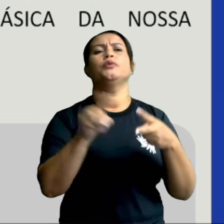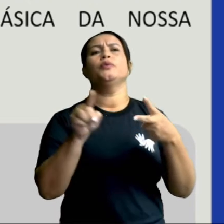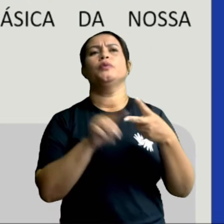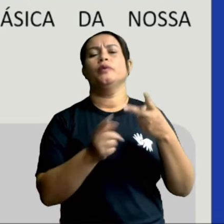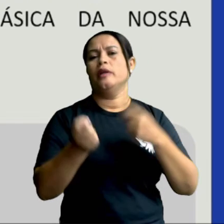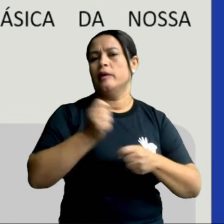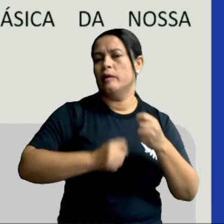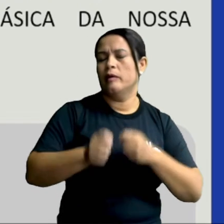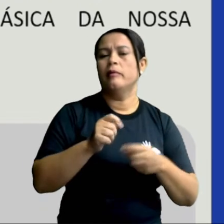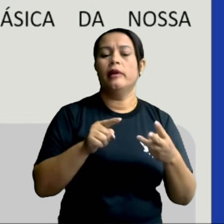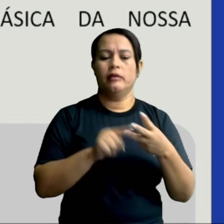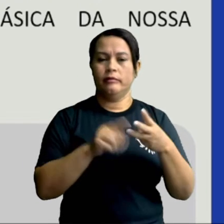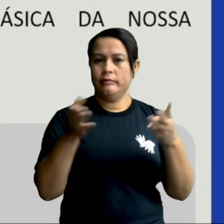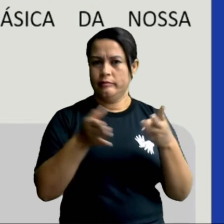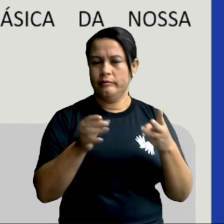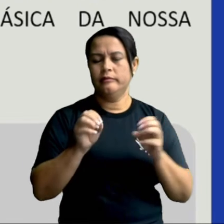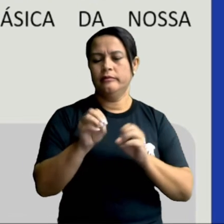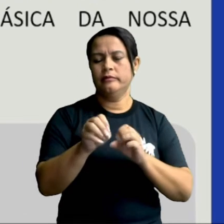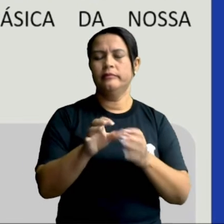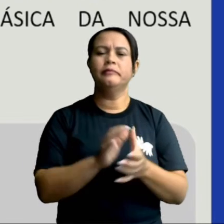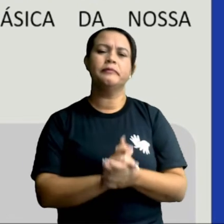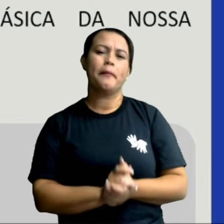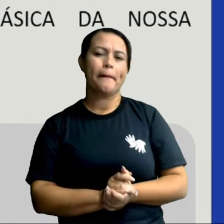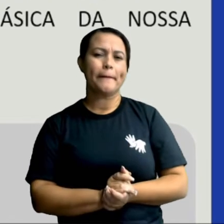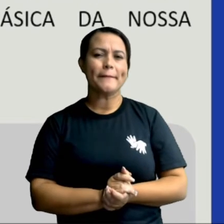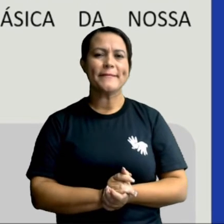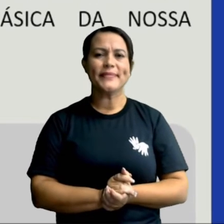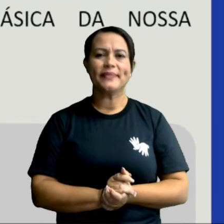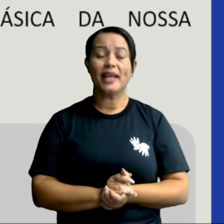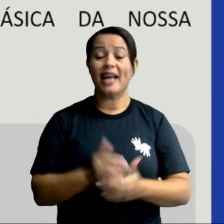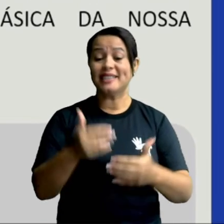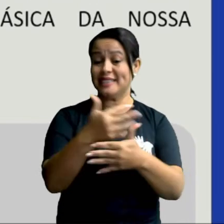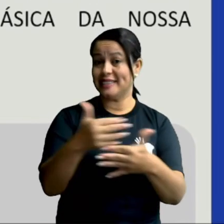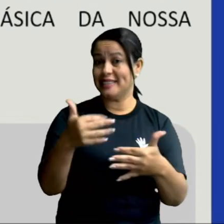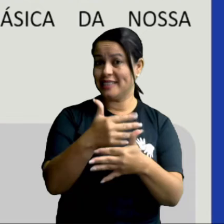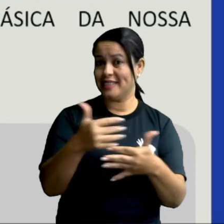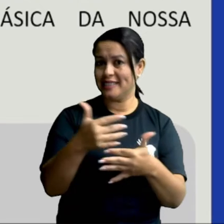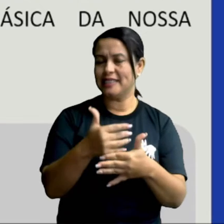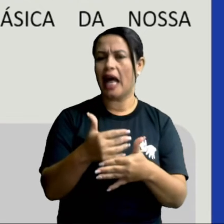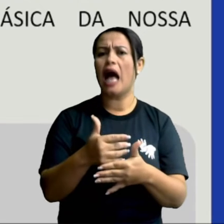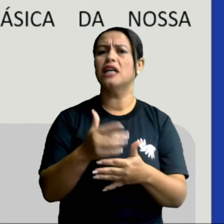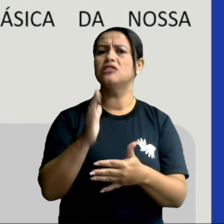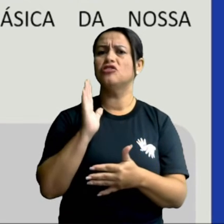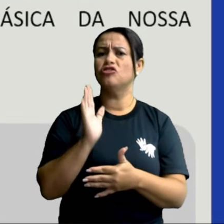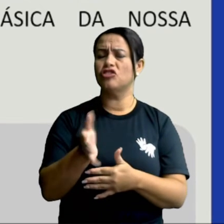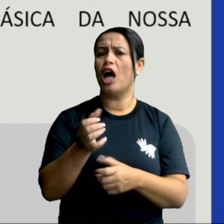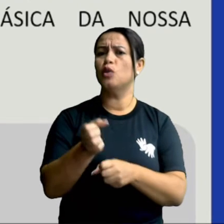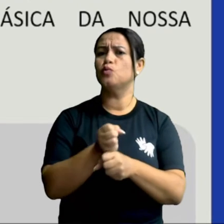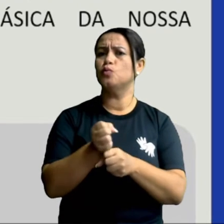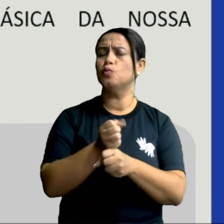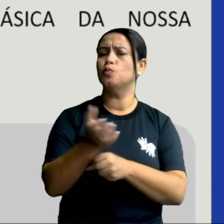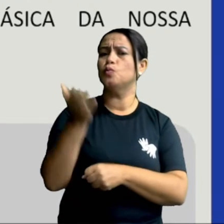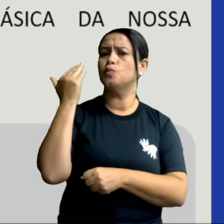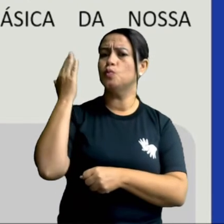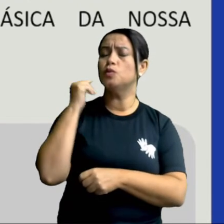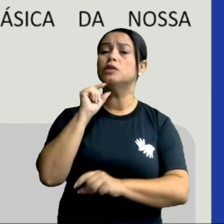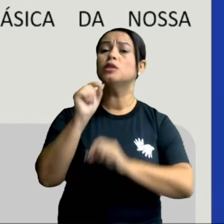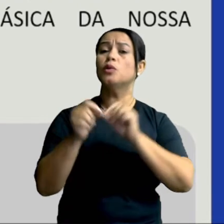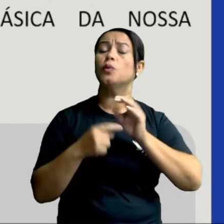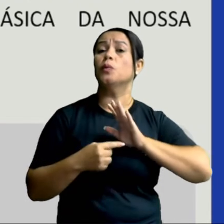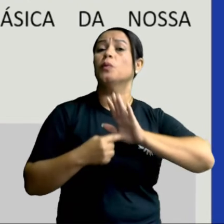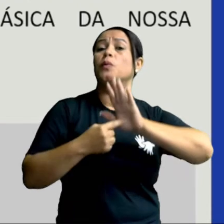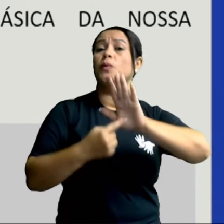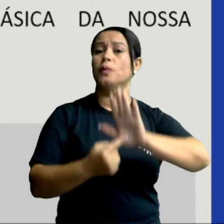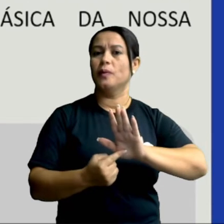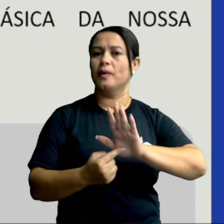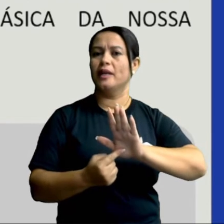economia, agora nós vamos falar da educação. A cidade vem se destacando nos últimos anos, concentrando-se